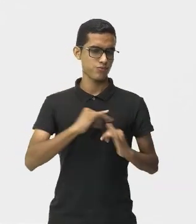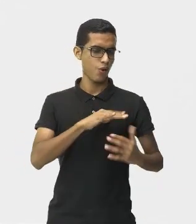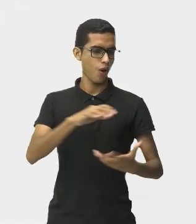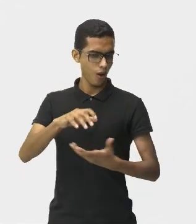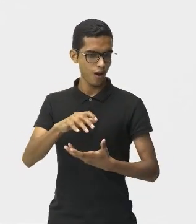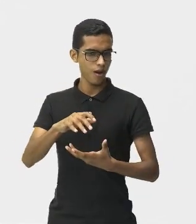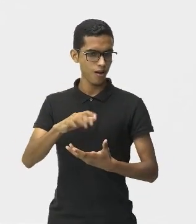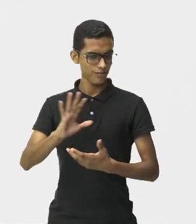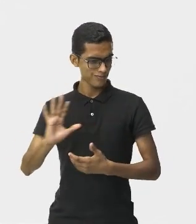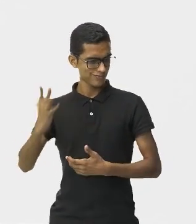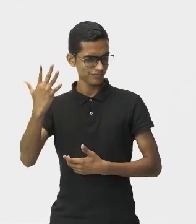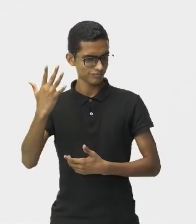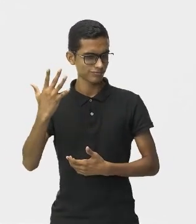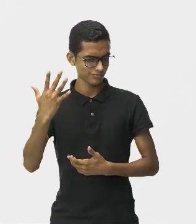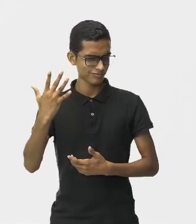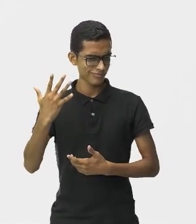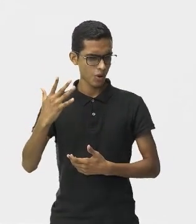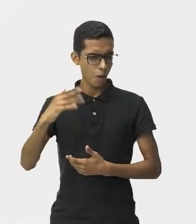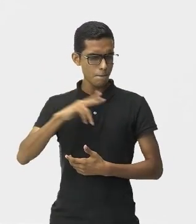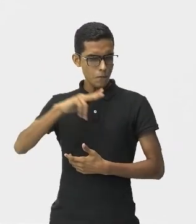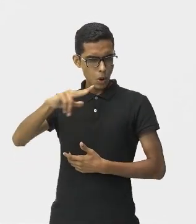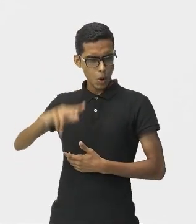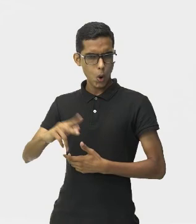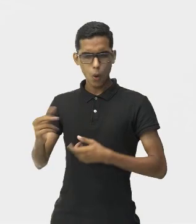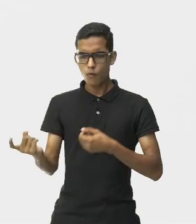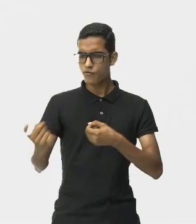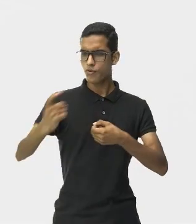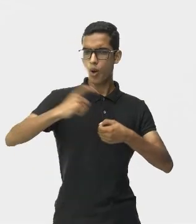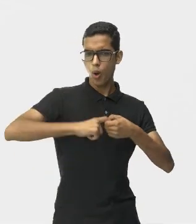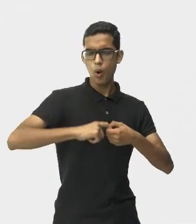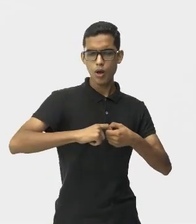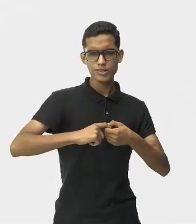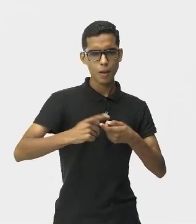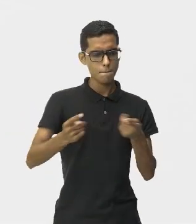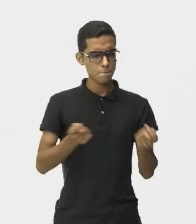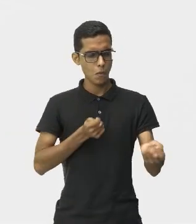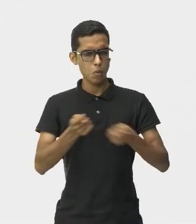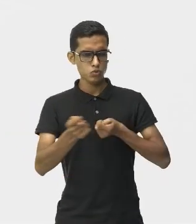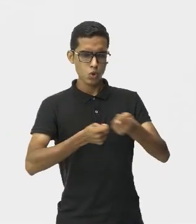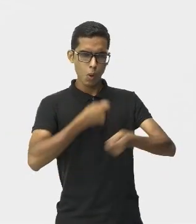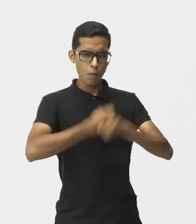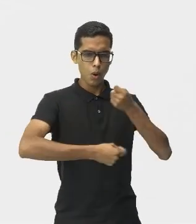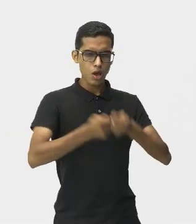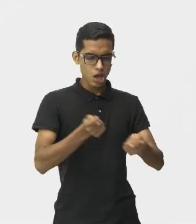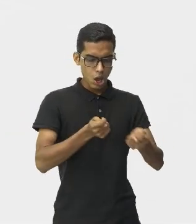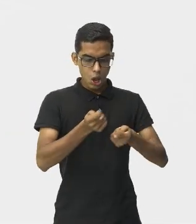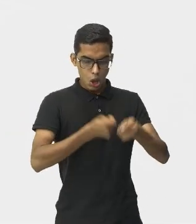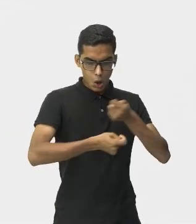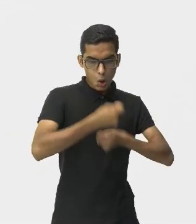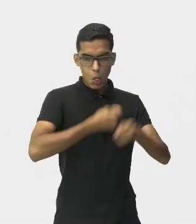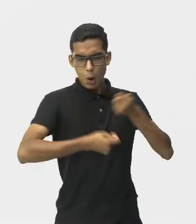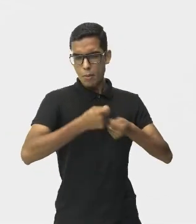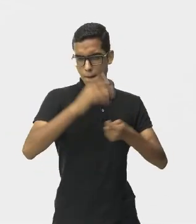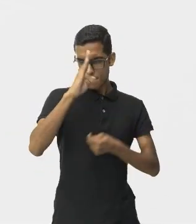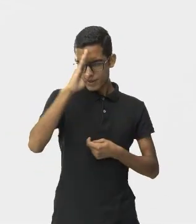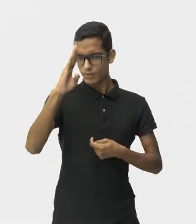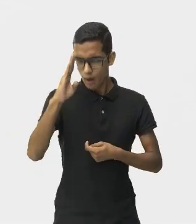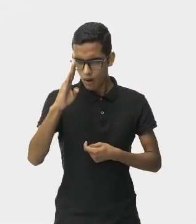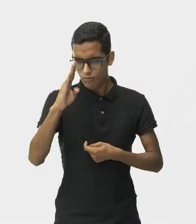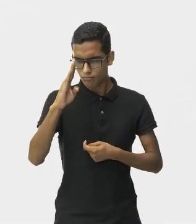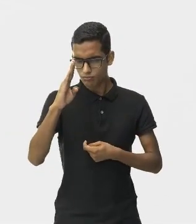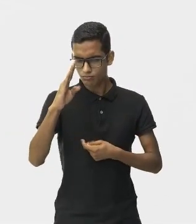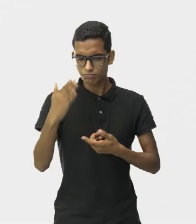isso, galerinha? Será que Portugal voltou a ser dominante na questão econômica mundial? E será que